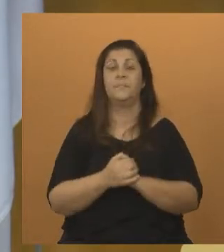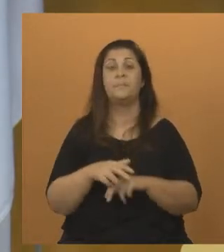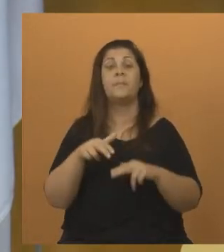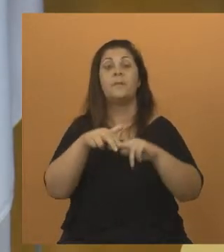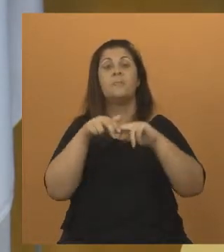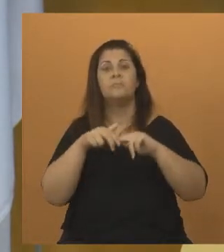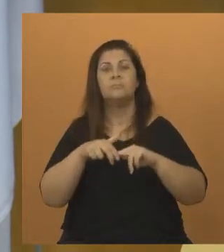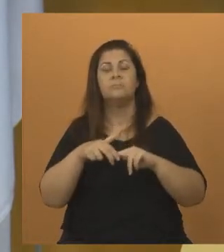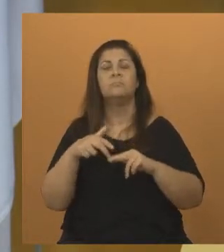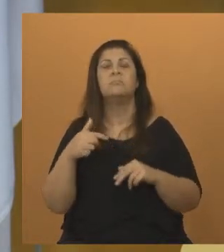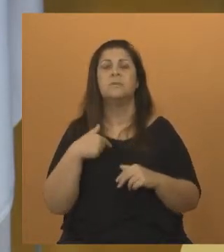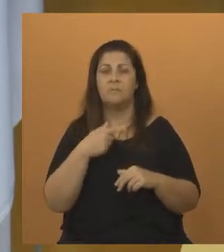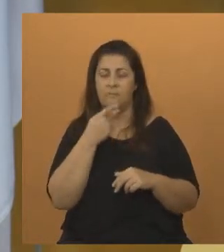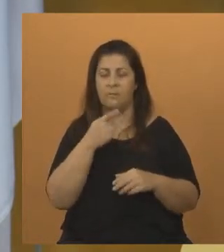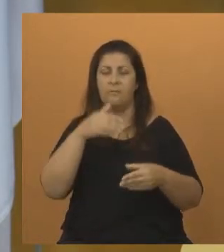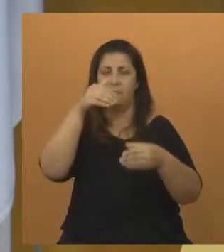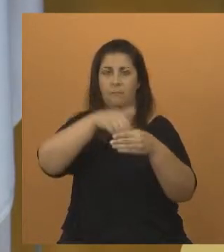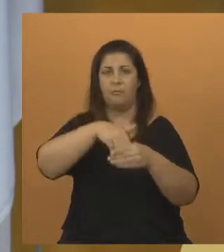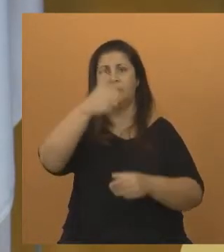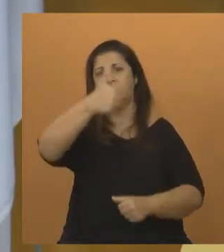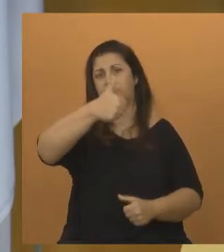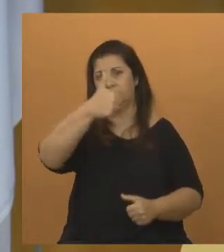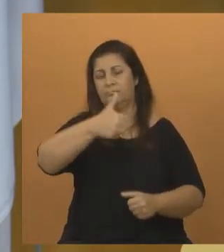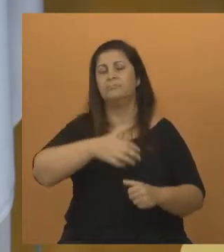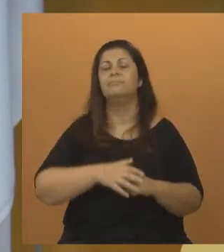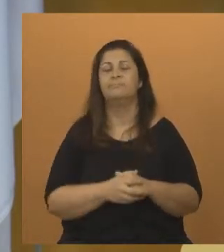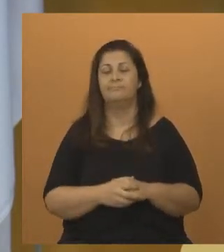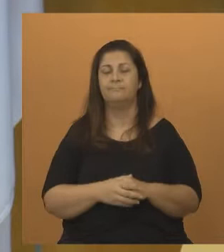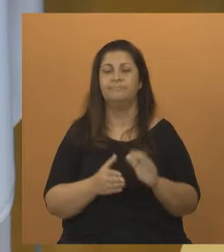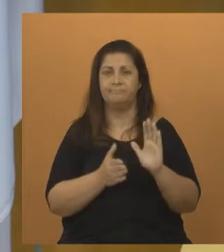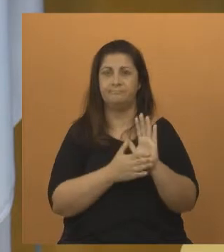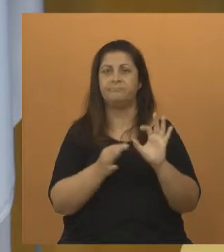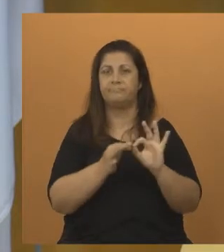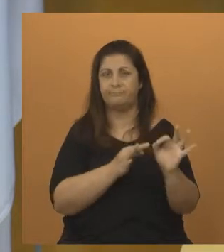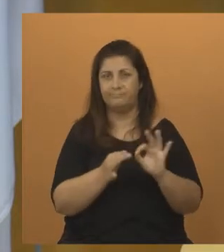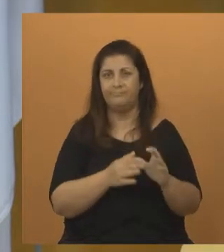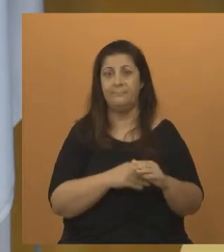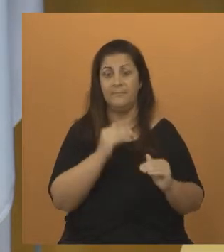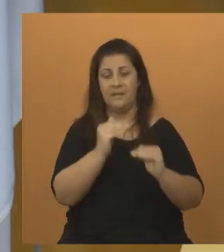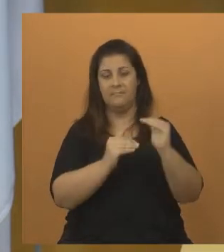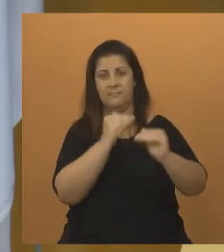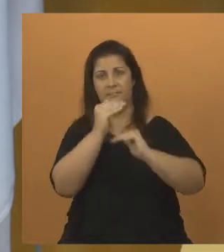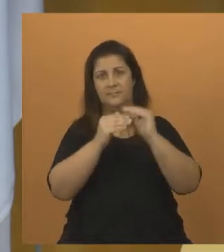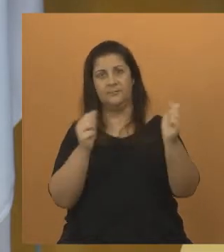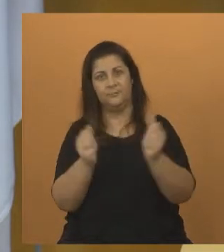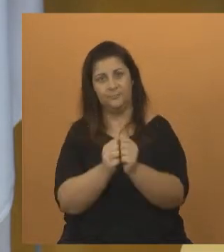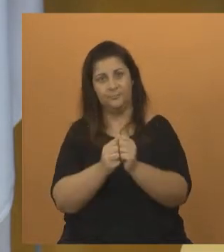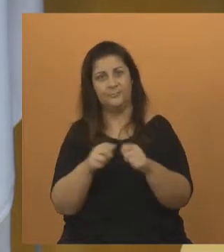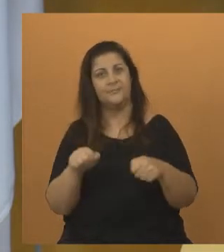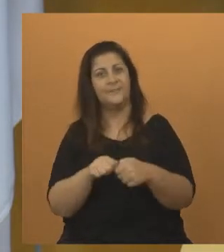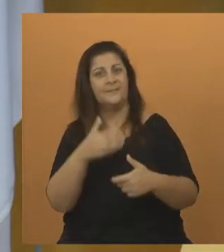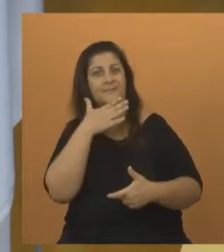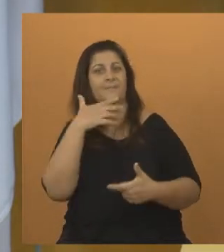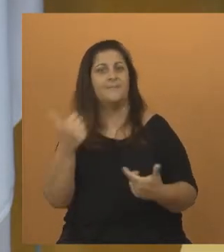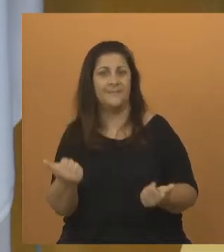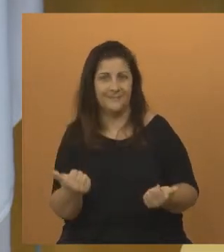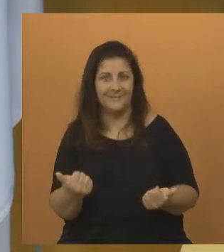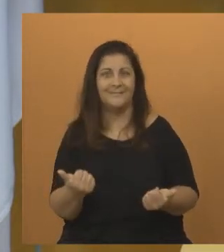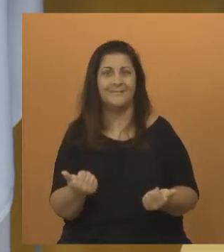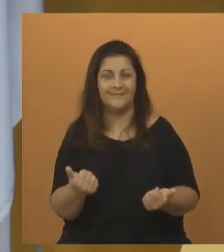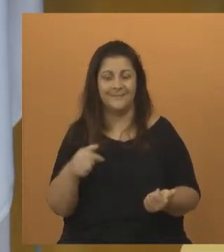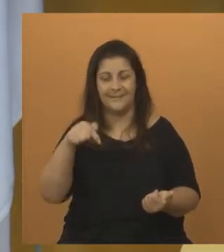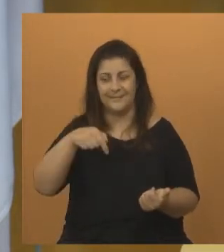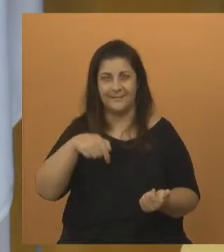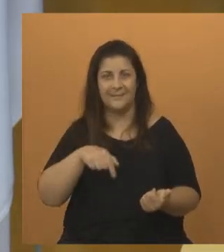adianto desde já também o meu voto favorável a esse projeto para estar avançando junto e melhorando a situação aqui da